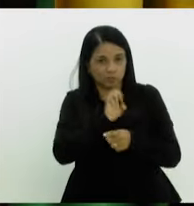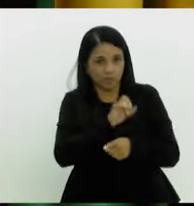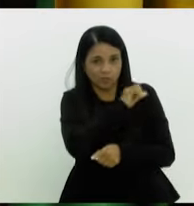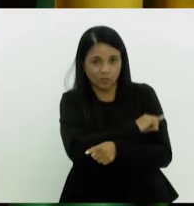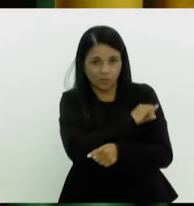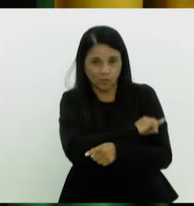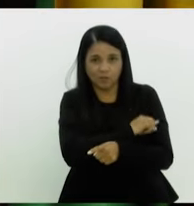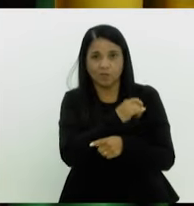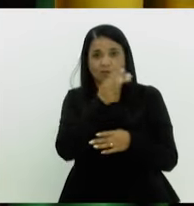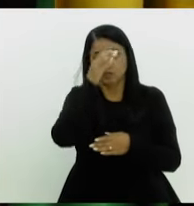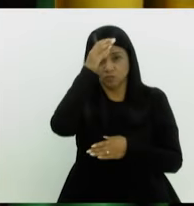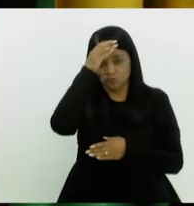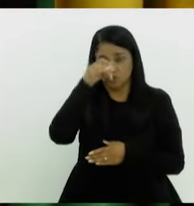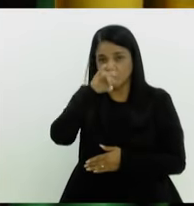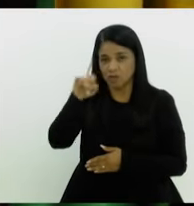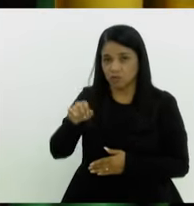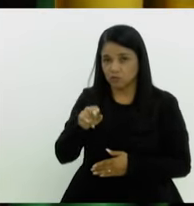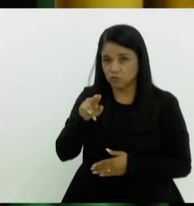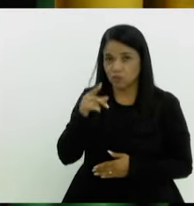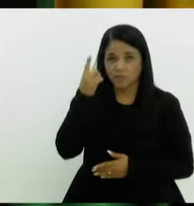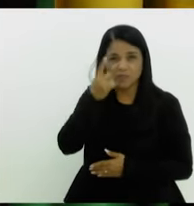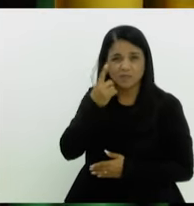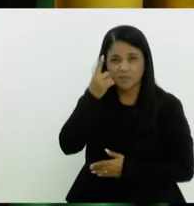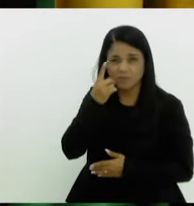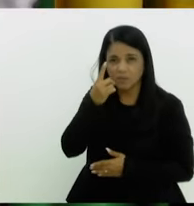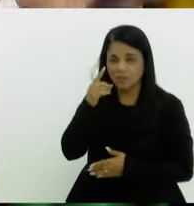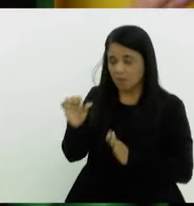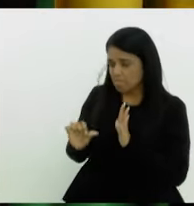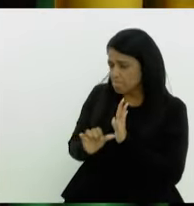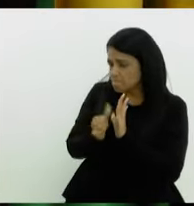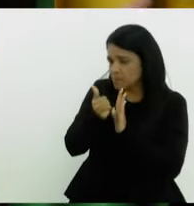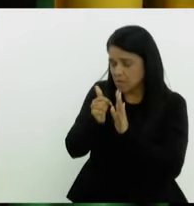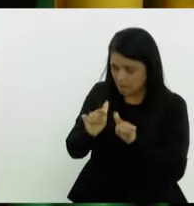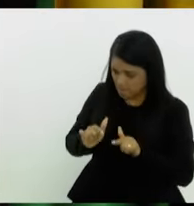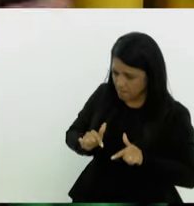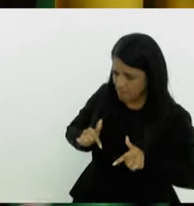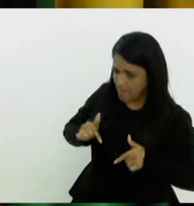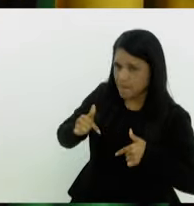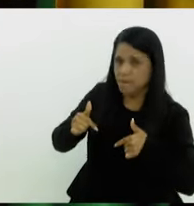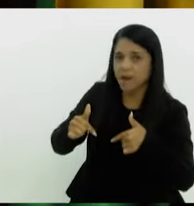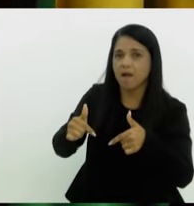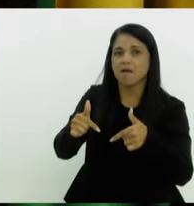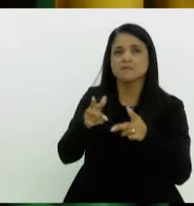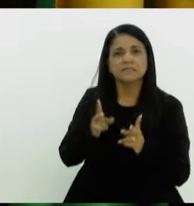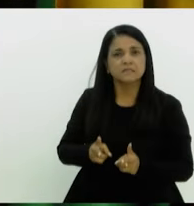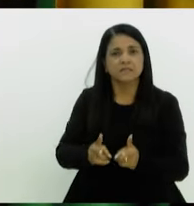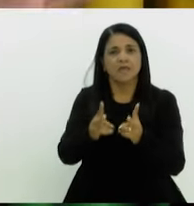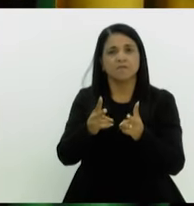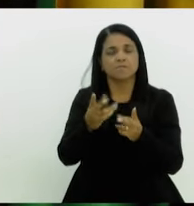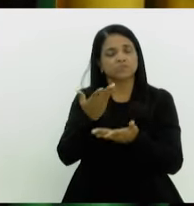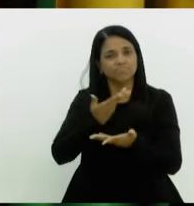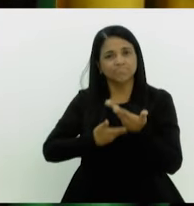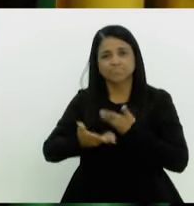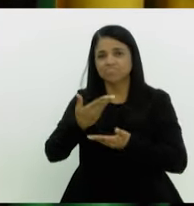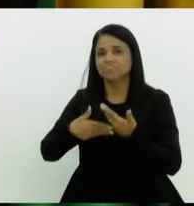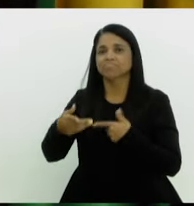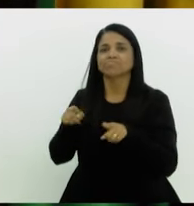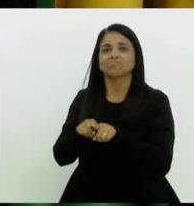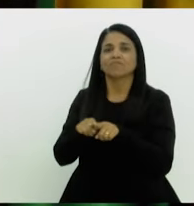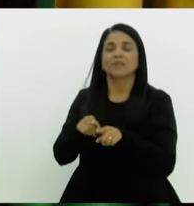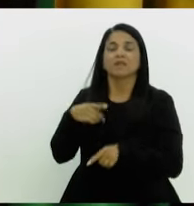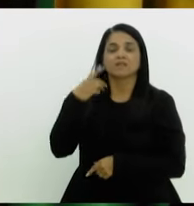estado tia Ju é uma deputada que é de primeira hora de primeira ordem ela tá sempre com a gente a deputada Soraia